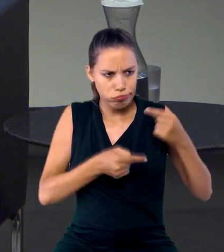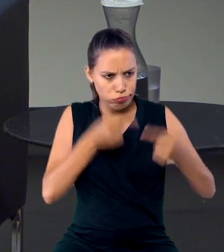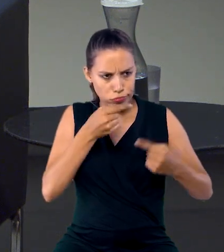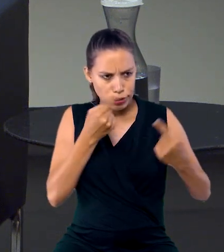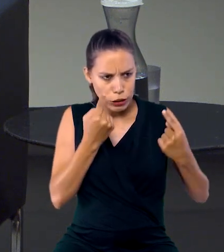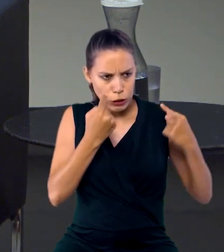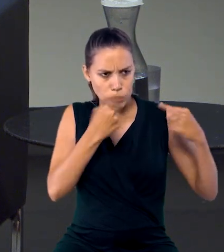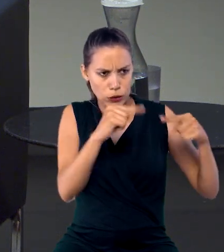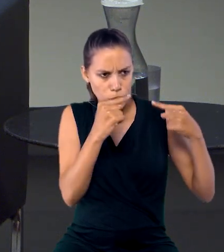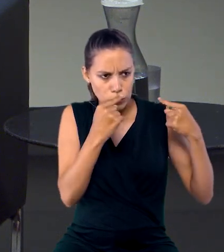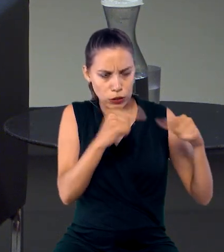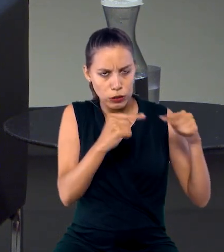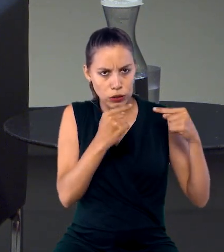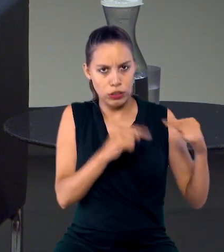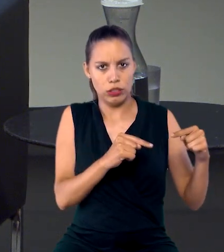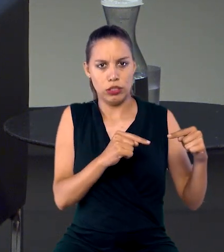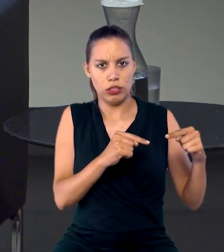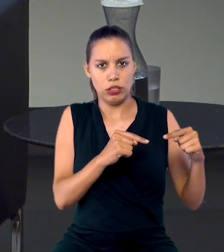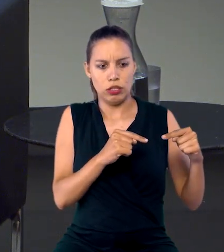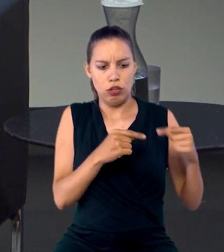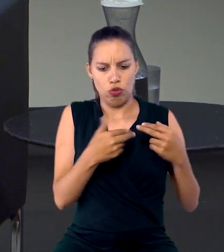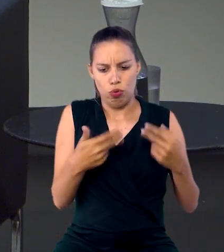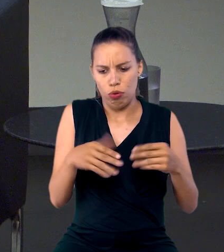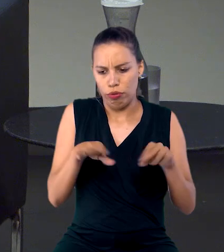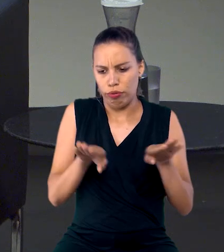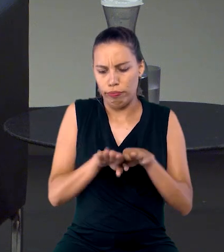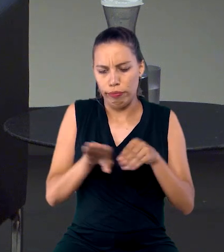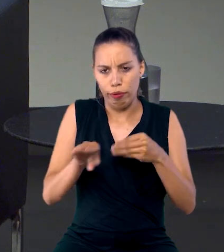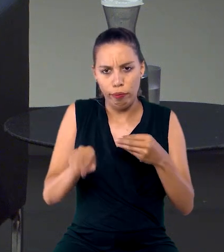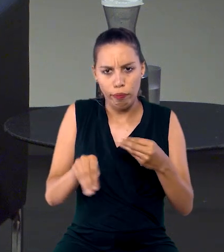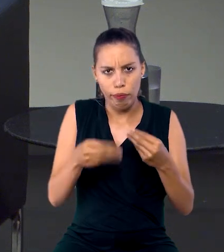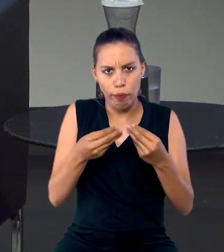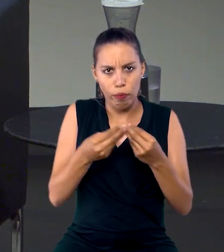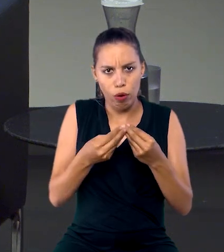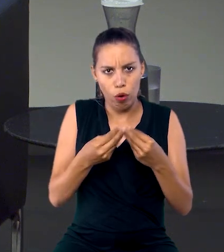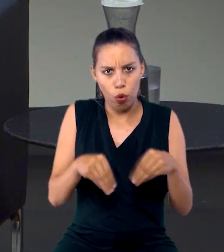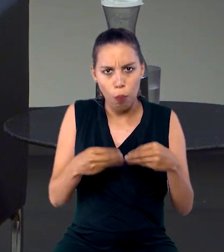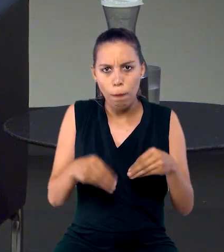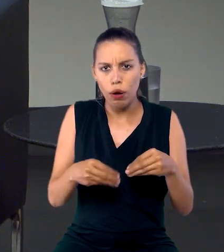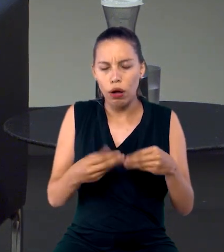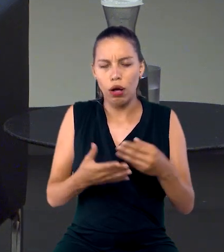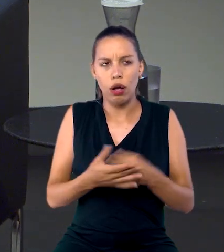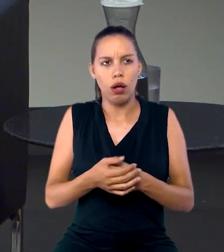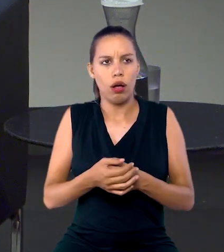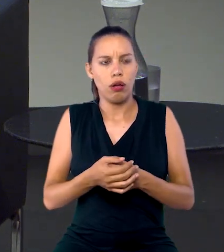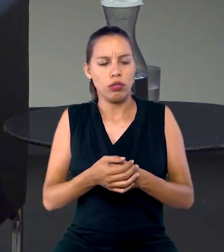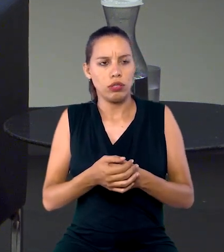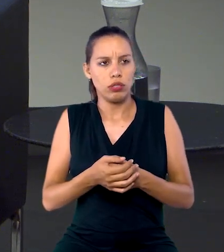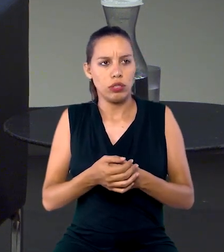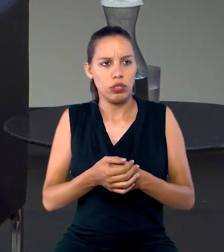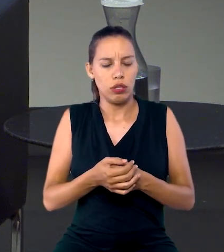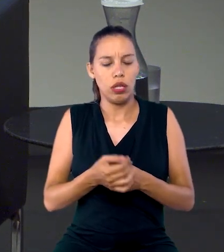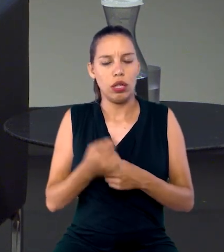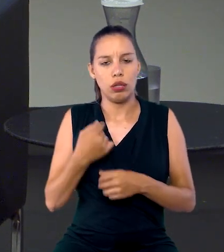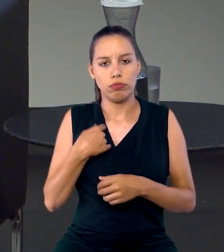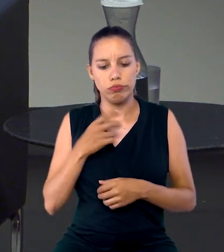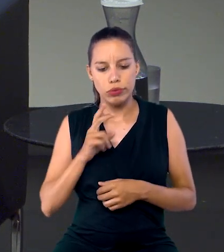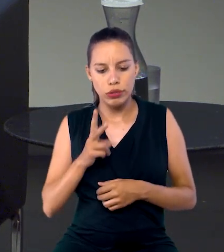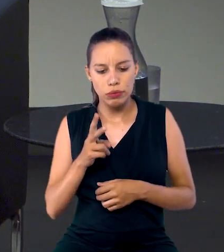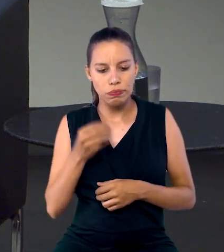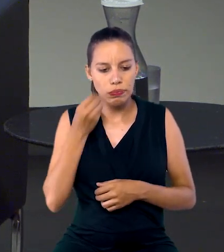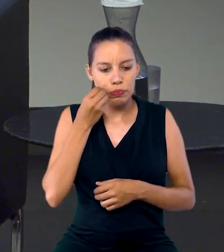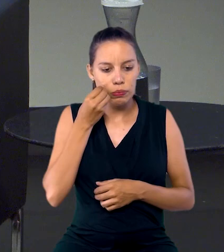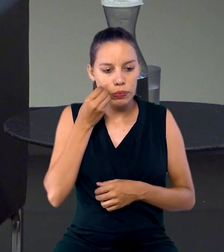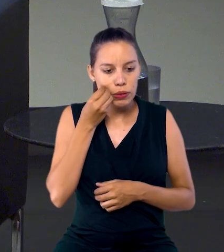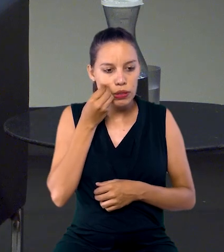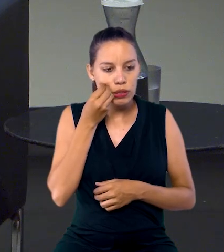as possíveis compensações que nunca vão compensar. E essas reuniões são sempre um exercício de violência, mesmo quando